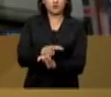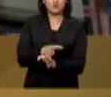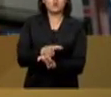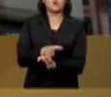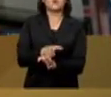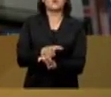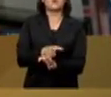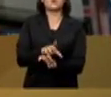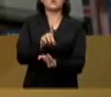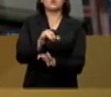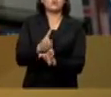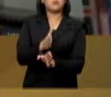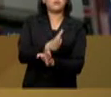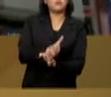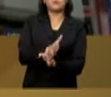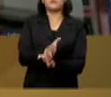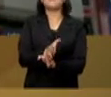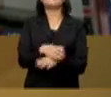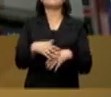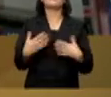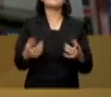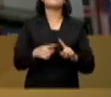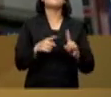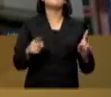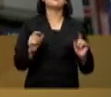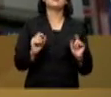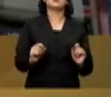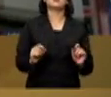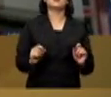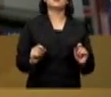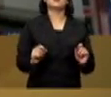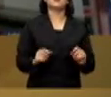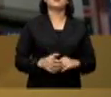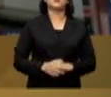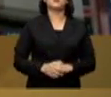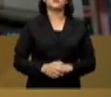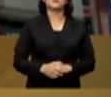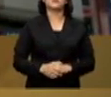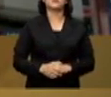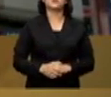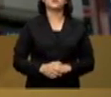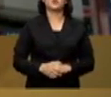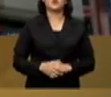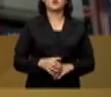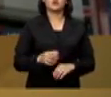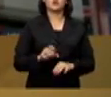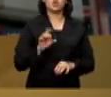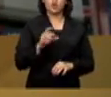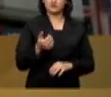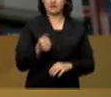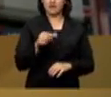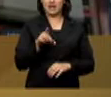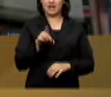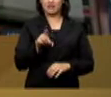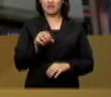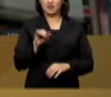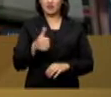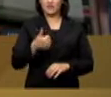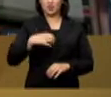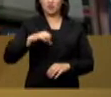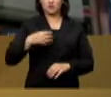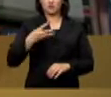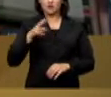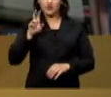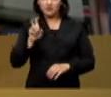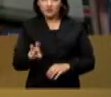do mérito. No que diz respeito, em particular, apenas à ação direta 1945 Mato